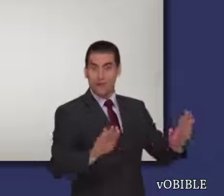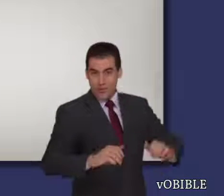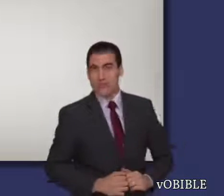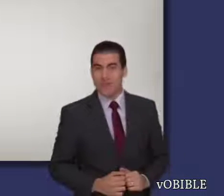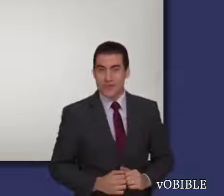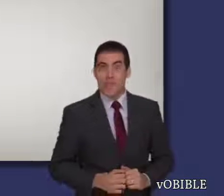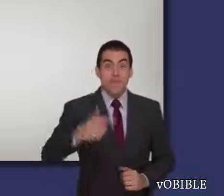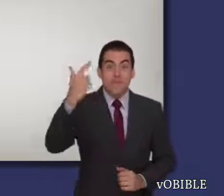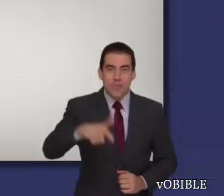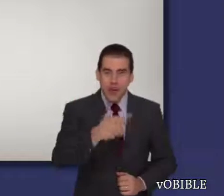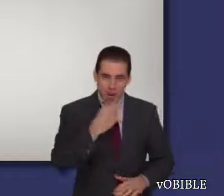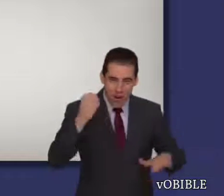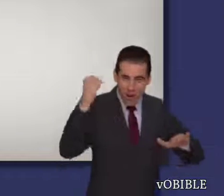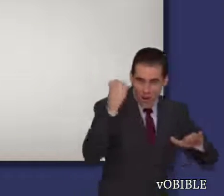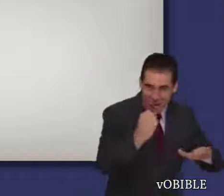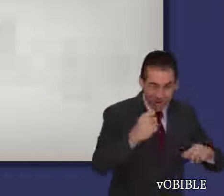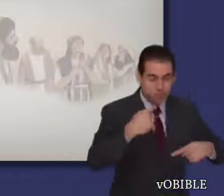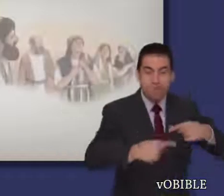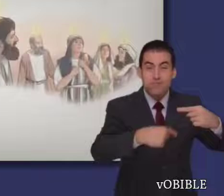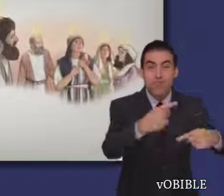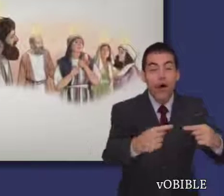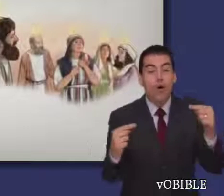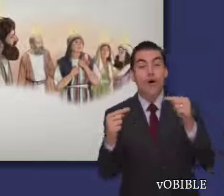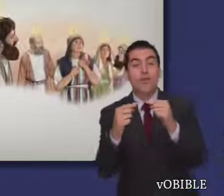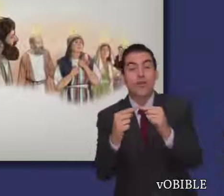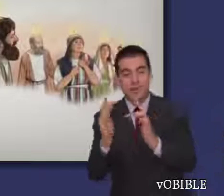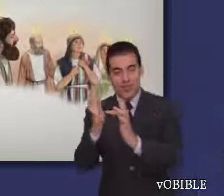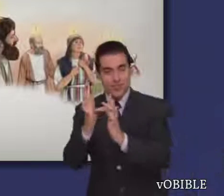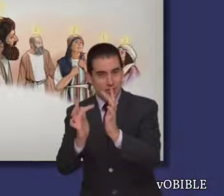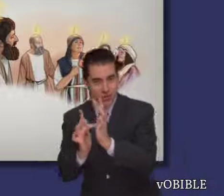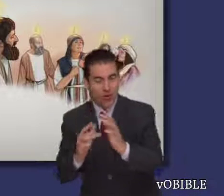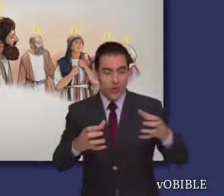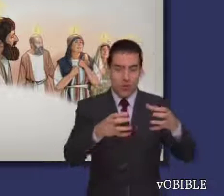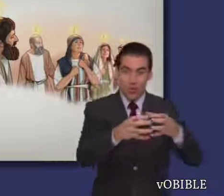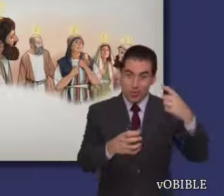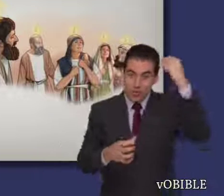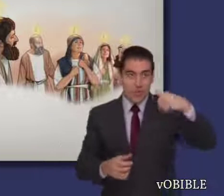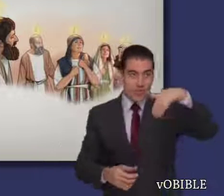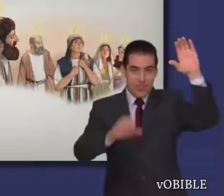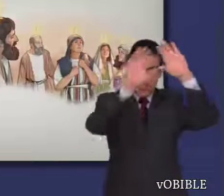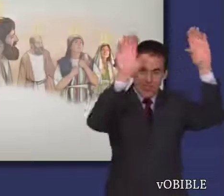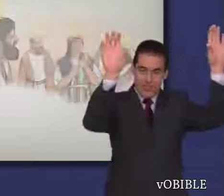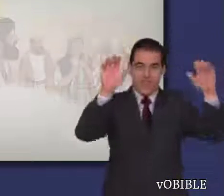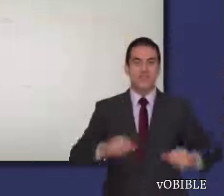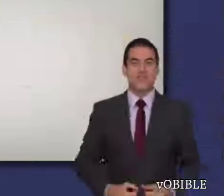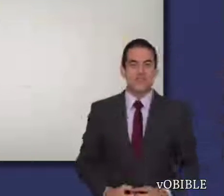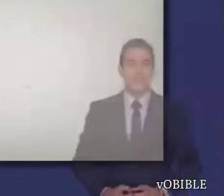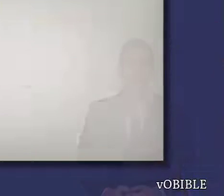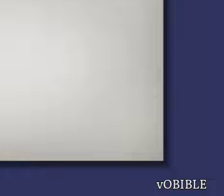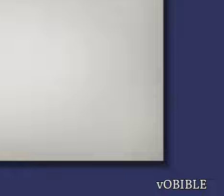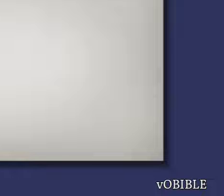Paulo identifica a descendência prometida de Abraão como sendo Cristo e todos os que são herdeiros com Cristo. Mas